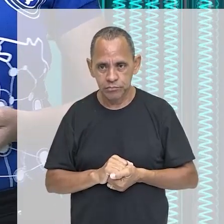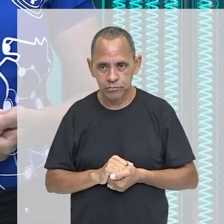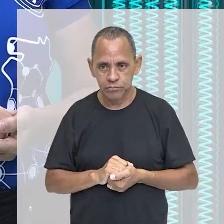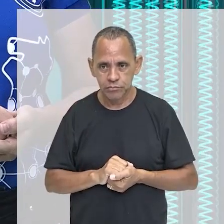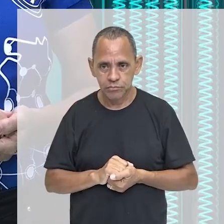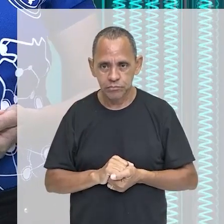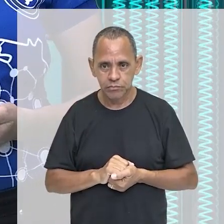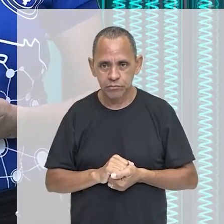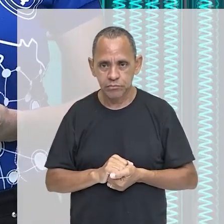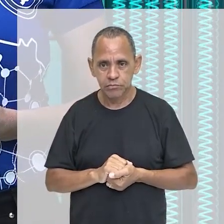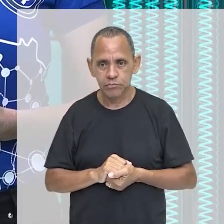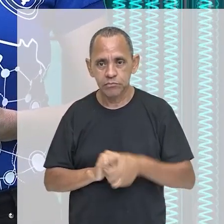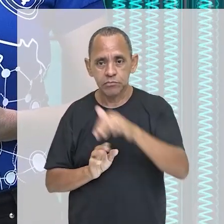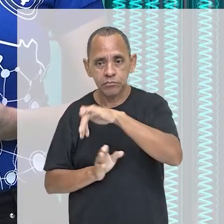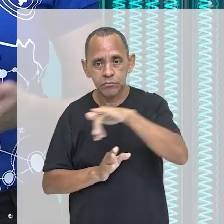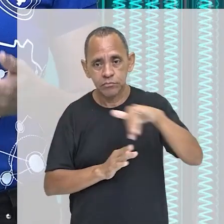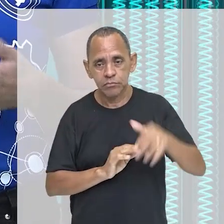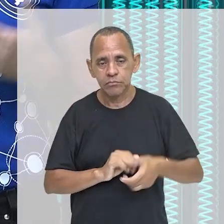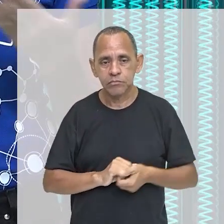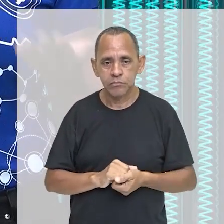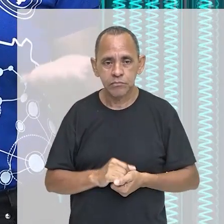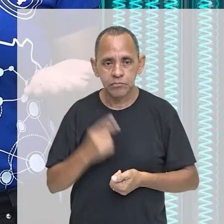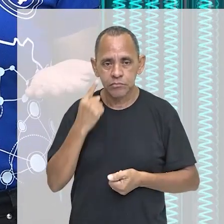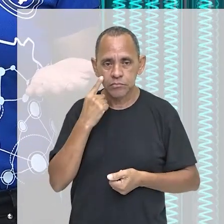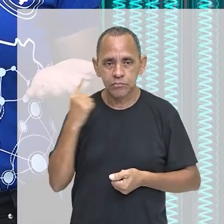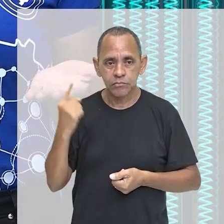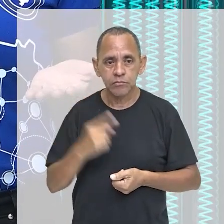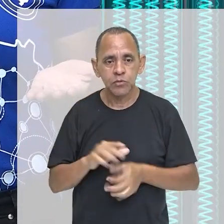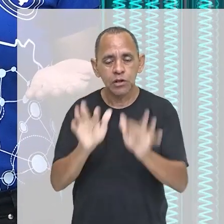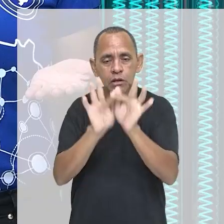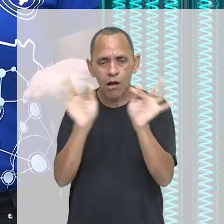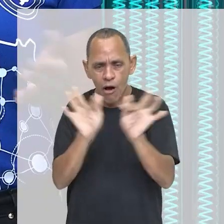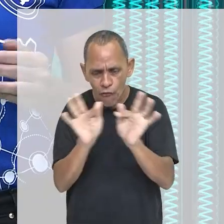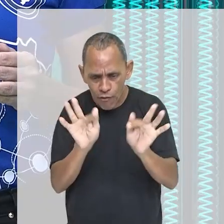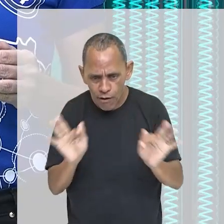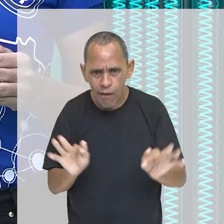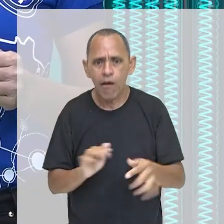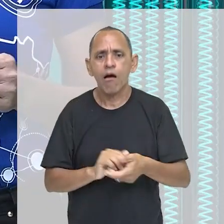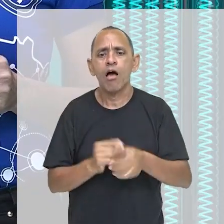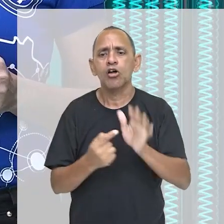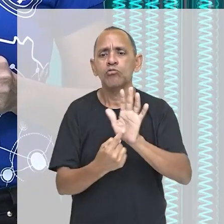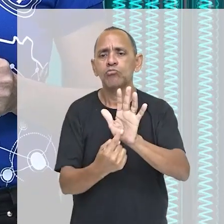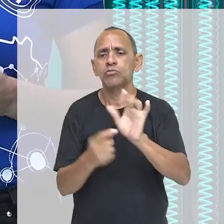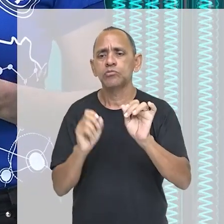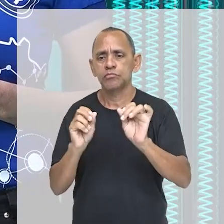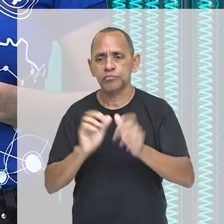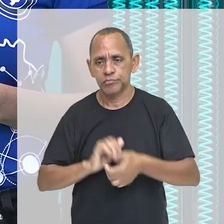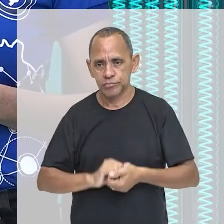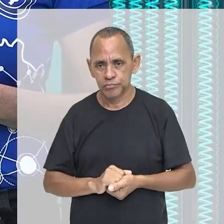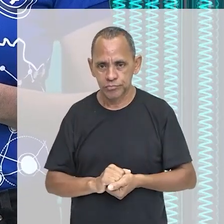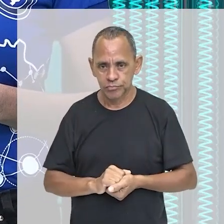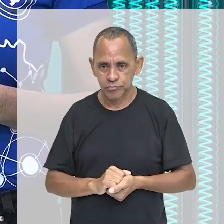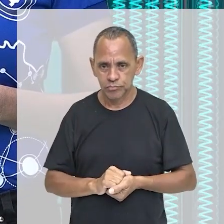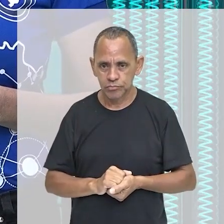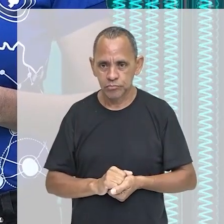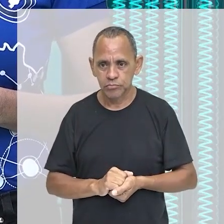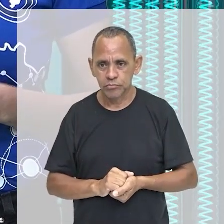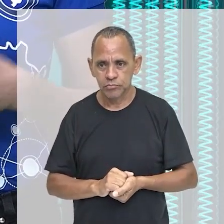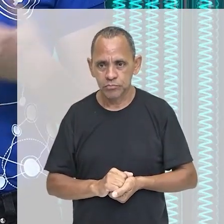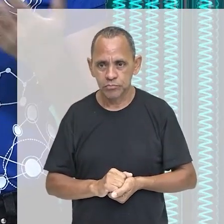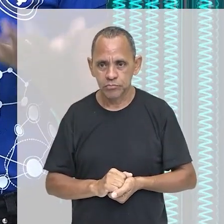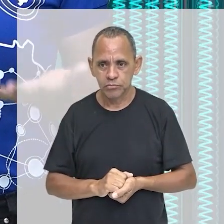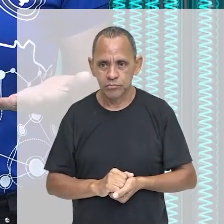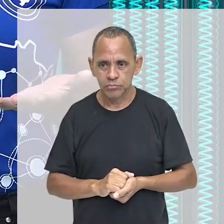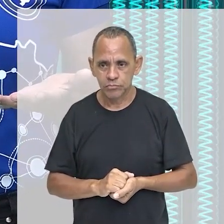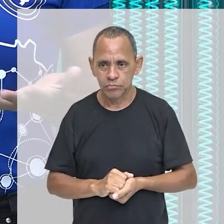nessa frase, ver como é que fica. He is rich, but he is unhappy. Então, posso usar o but. Próximo. He is